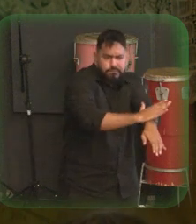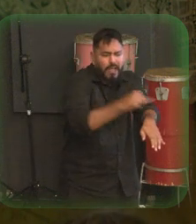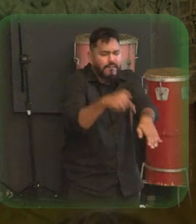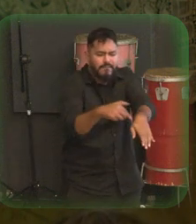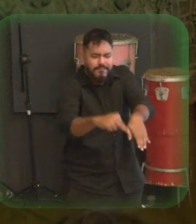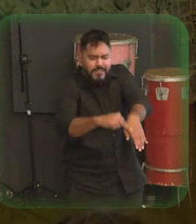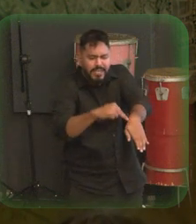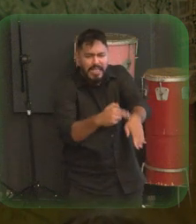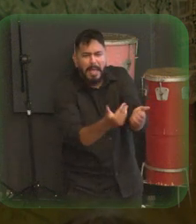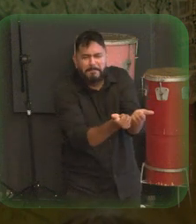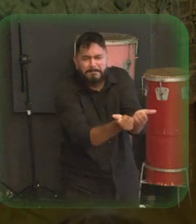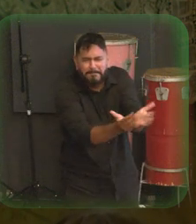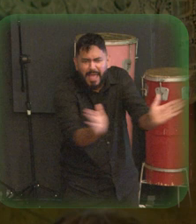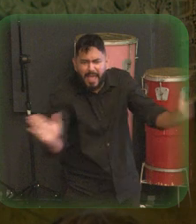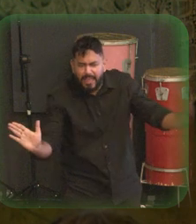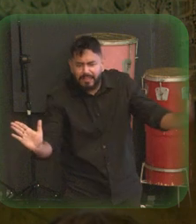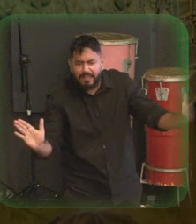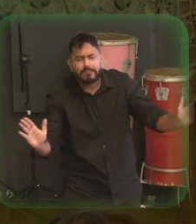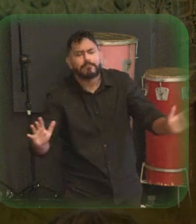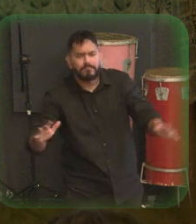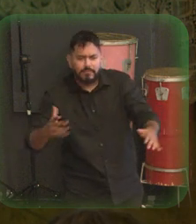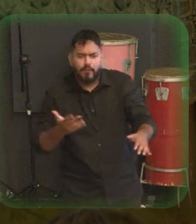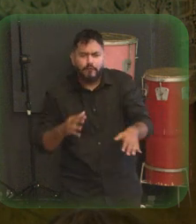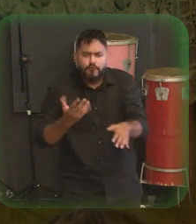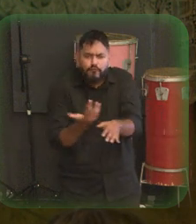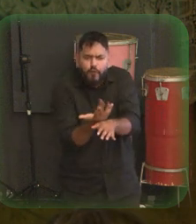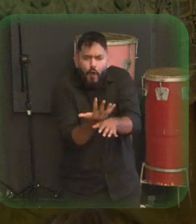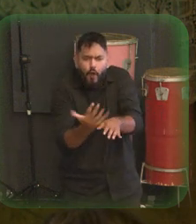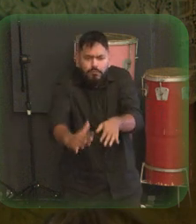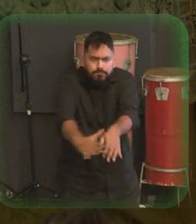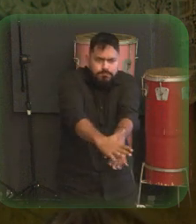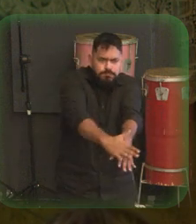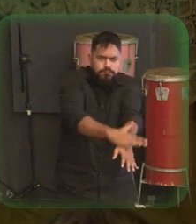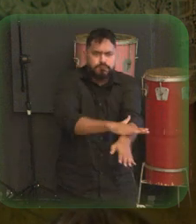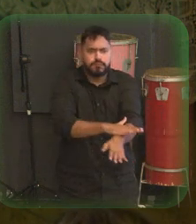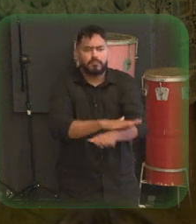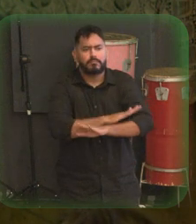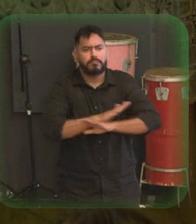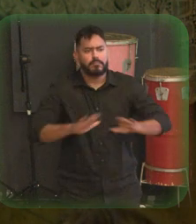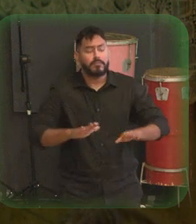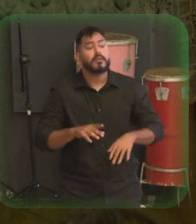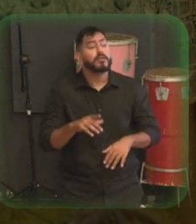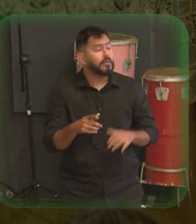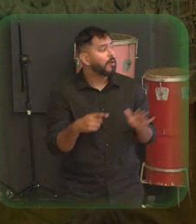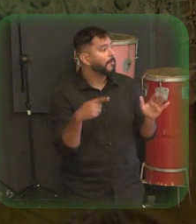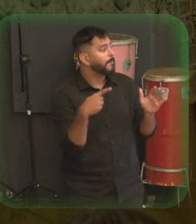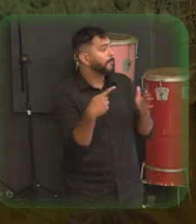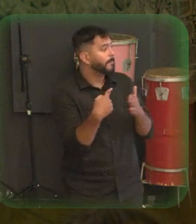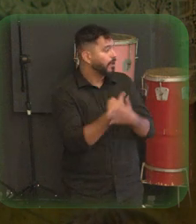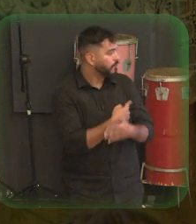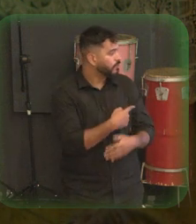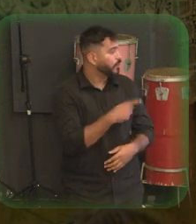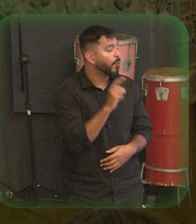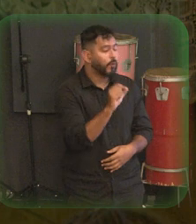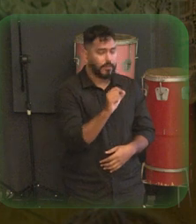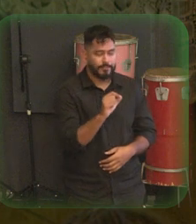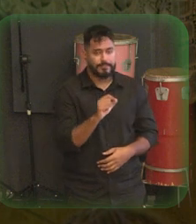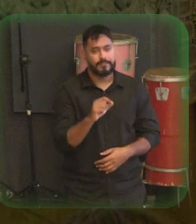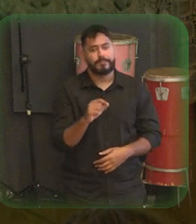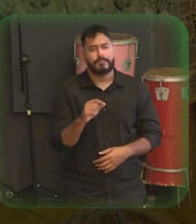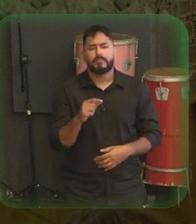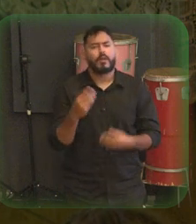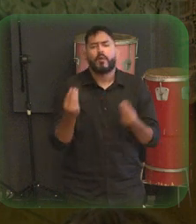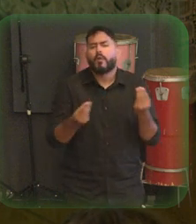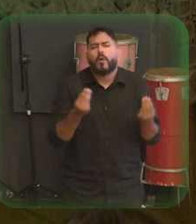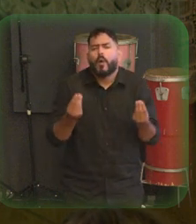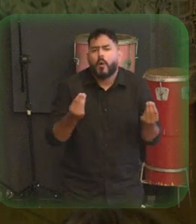que está aberta, para ajudar a fazer isso. Então a pergunta, governadora, que nós fizemos, né, que nós nos colocamos hoje, é como é que nós